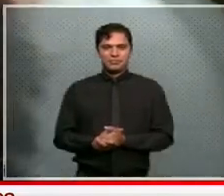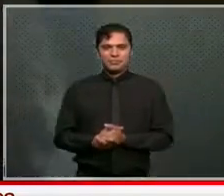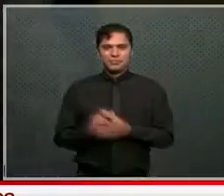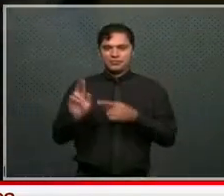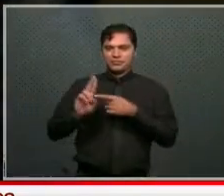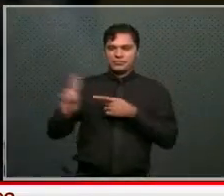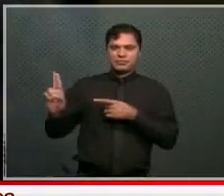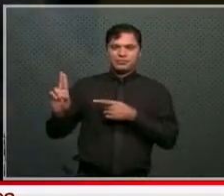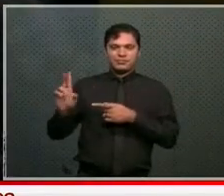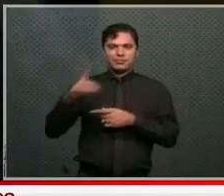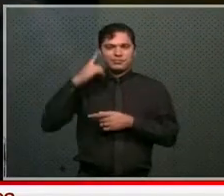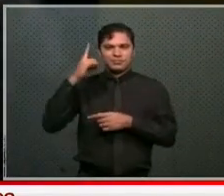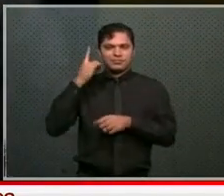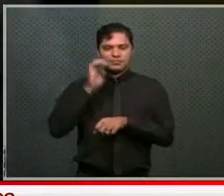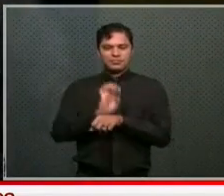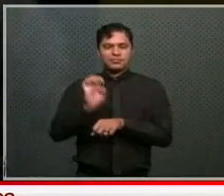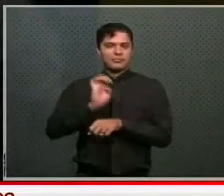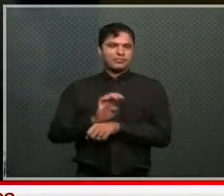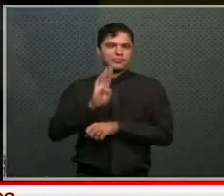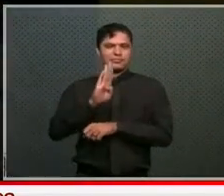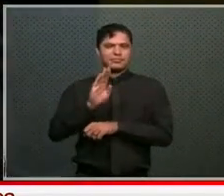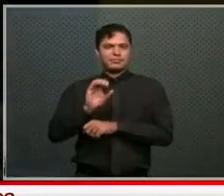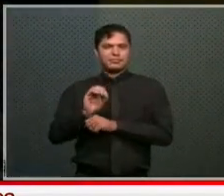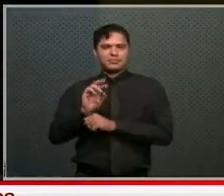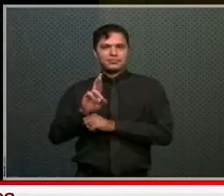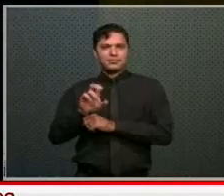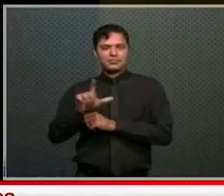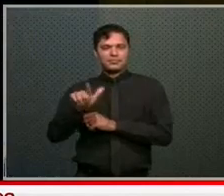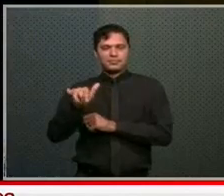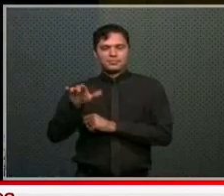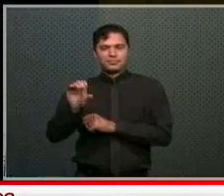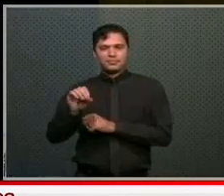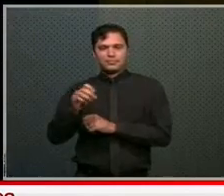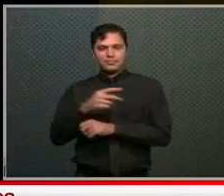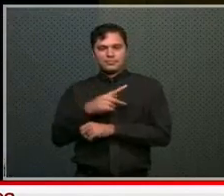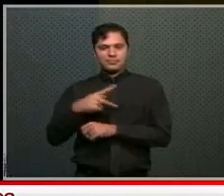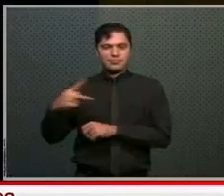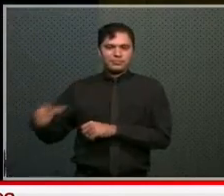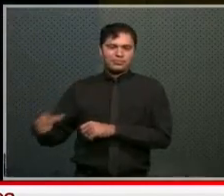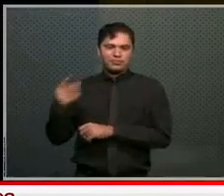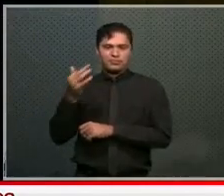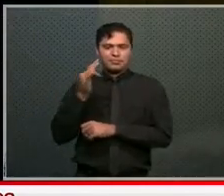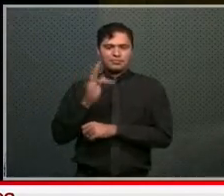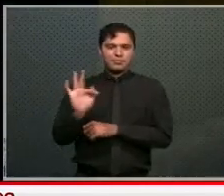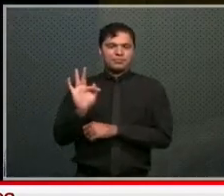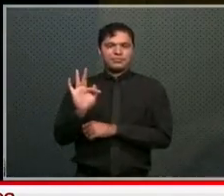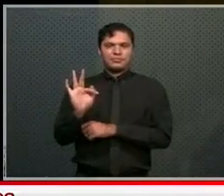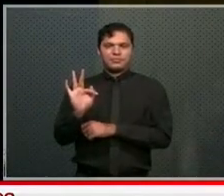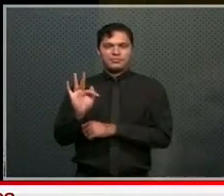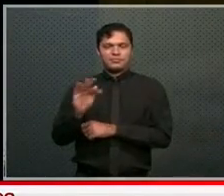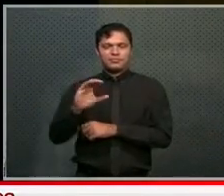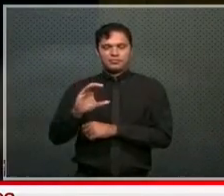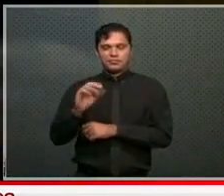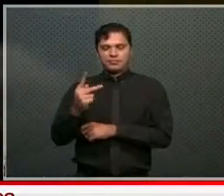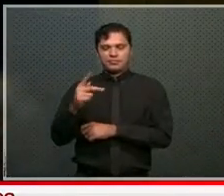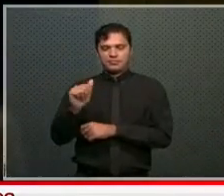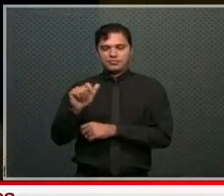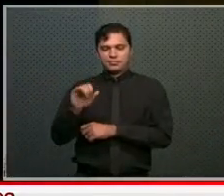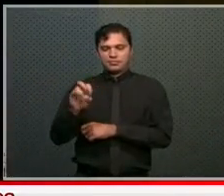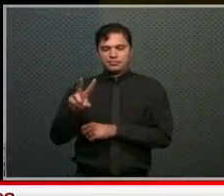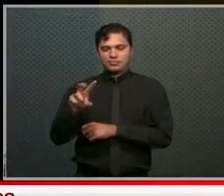Deputado Estadual Carlos bordalo e do presidente da federação Carlos Xavier